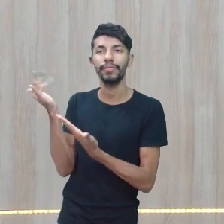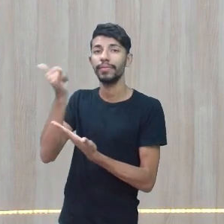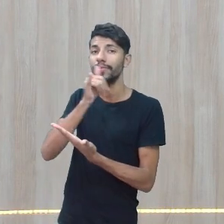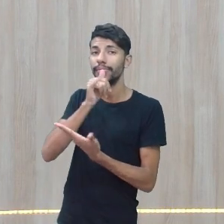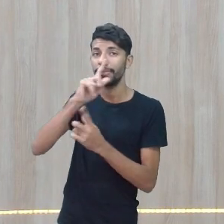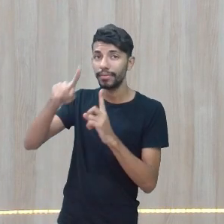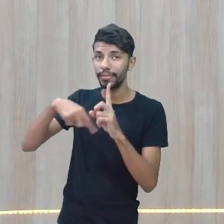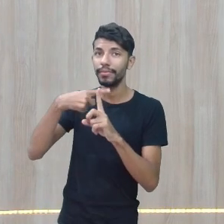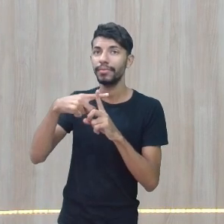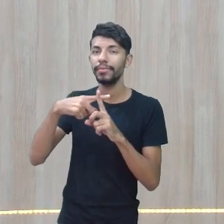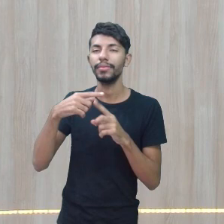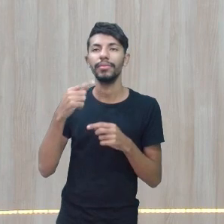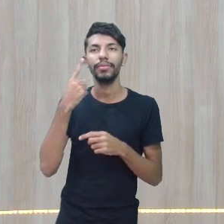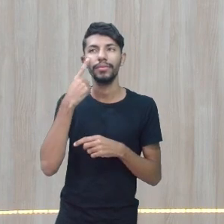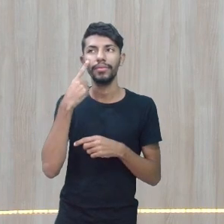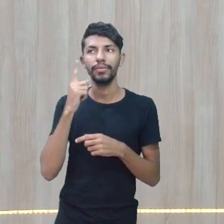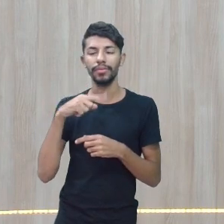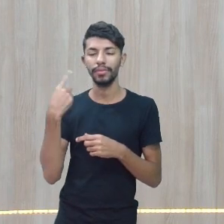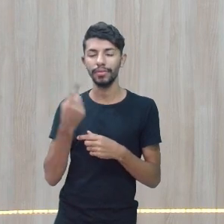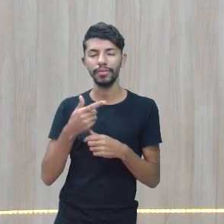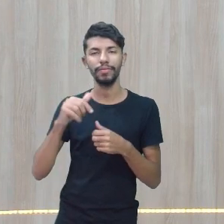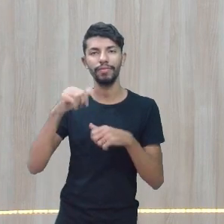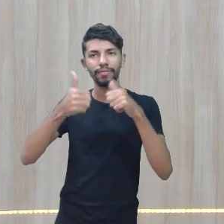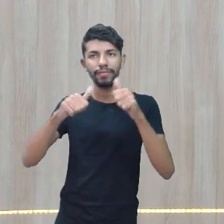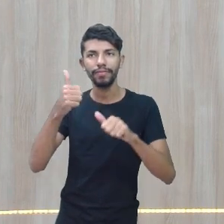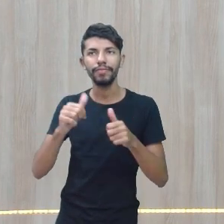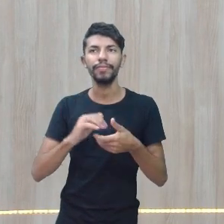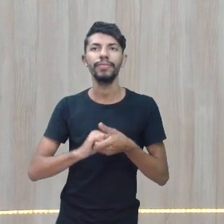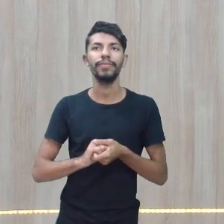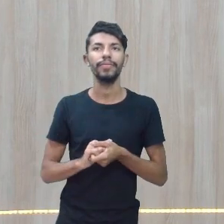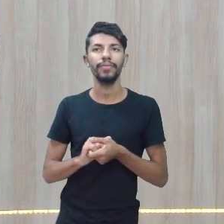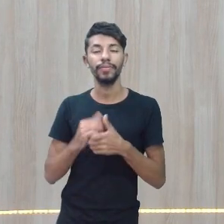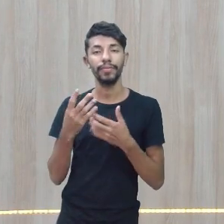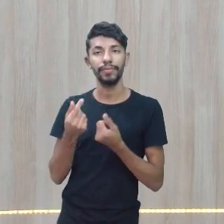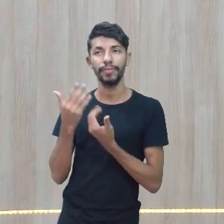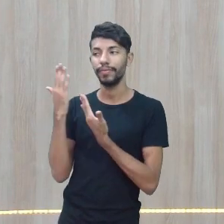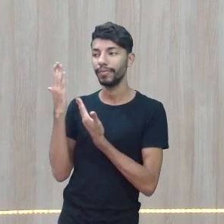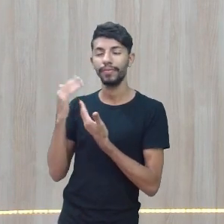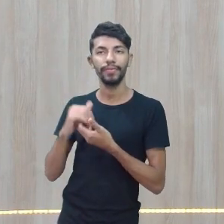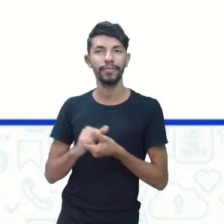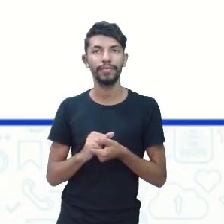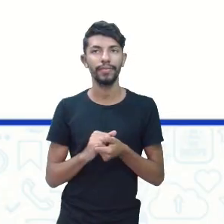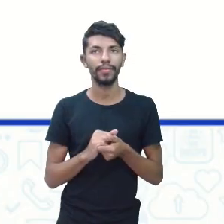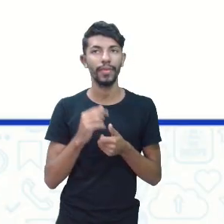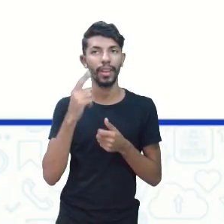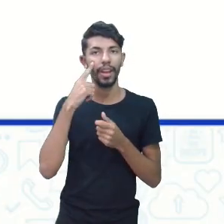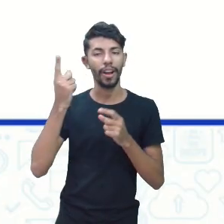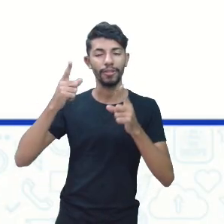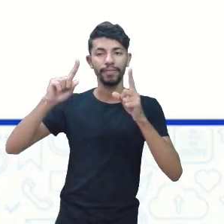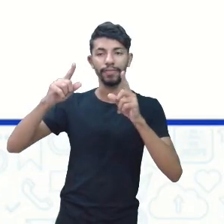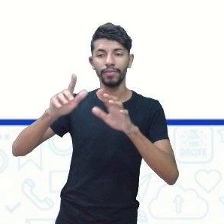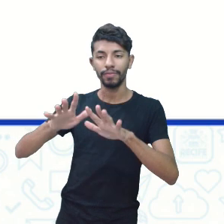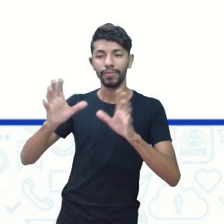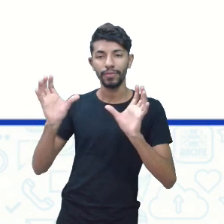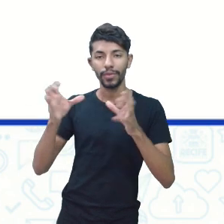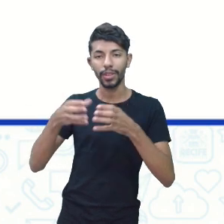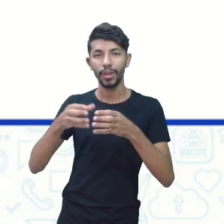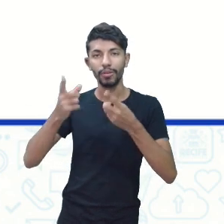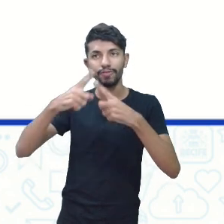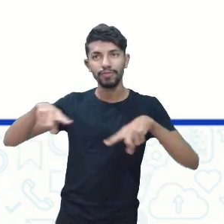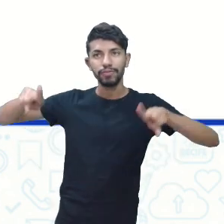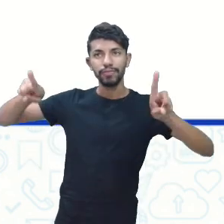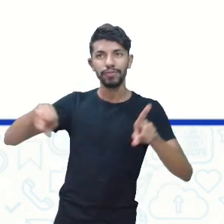mais um exemplo para a gente estar analisando. Então, vamos ver. A orquestra tocou uma